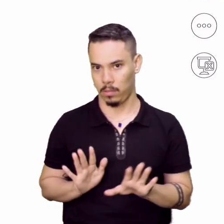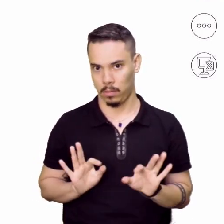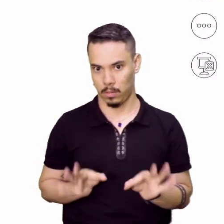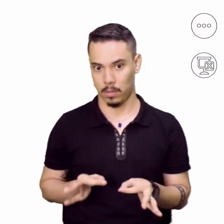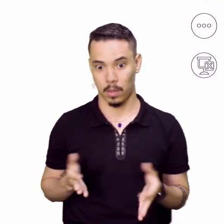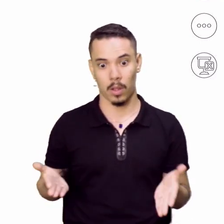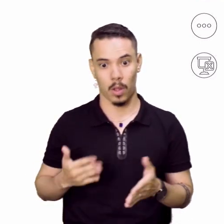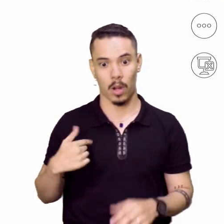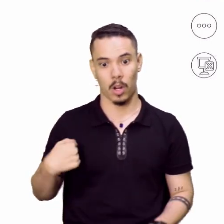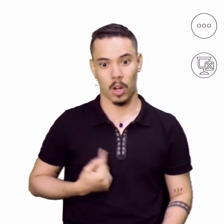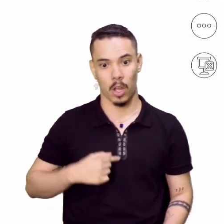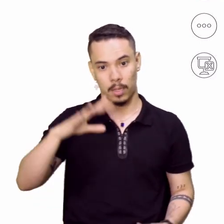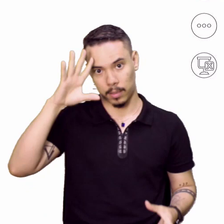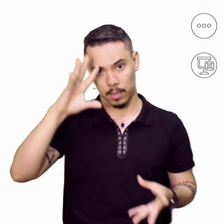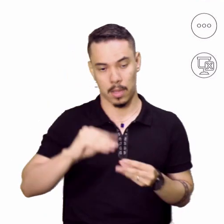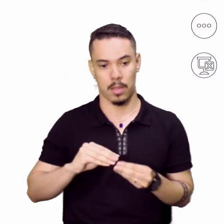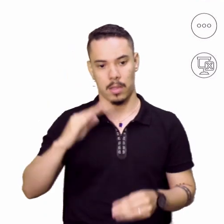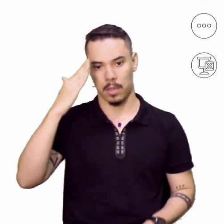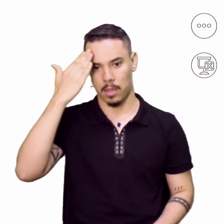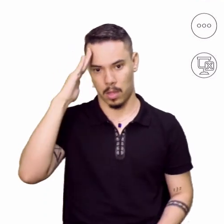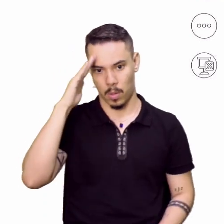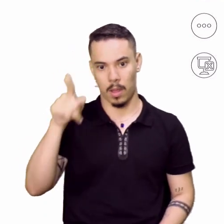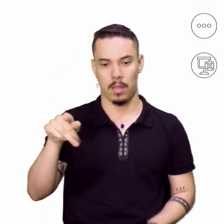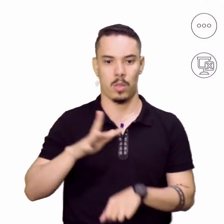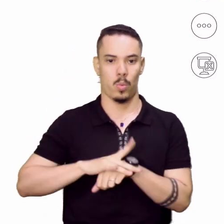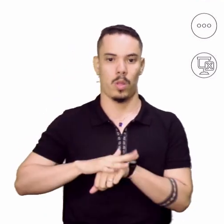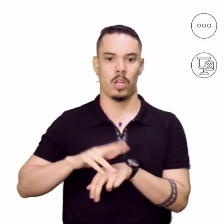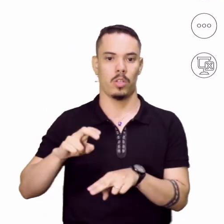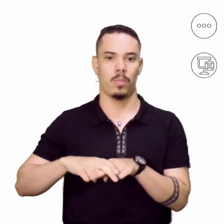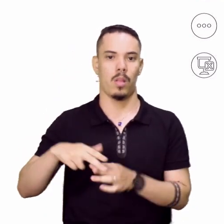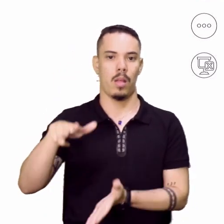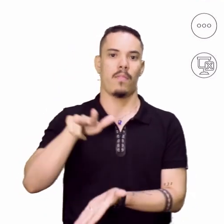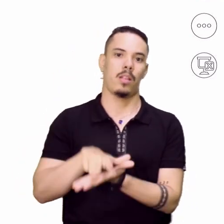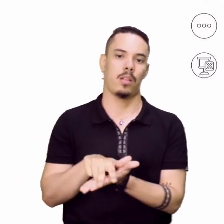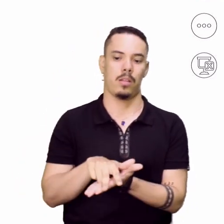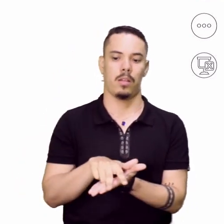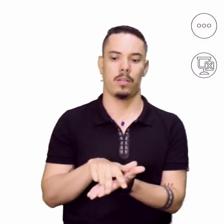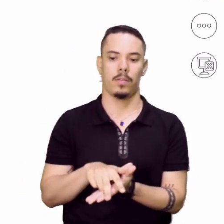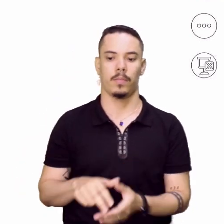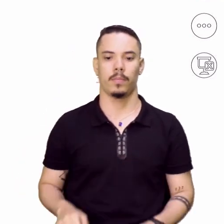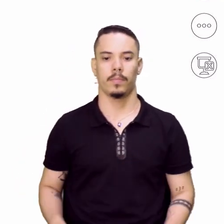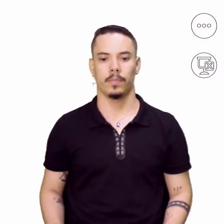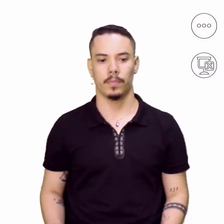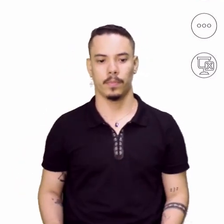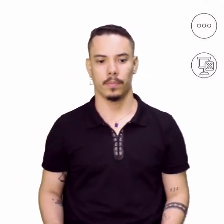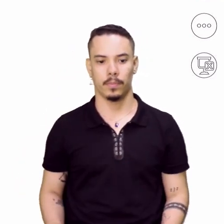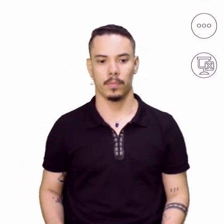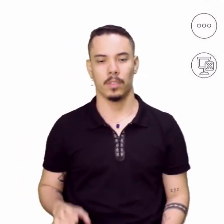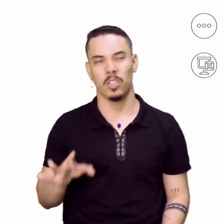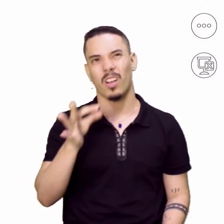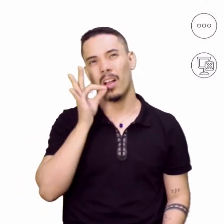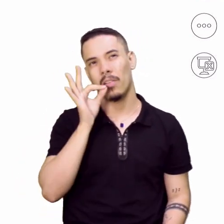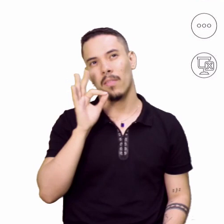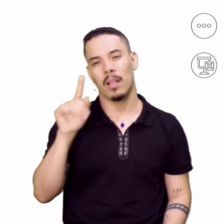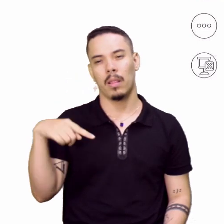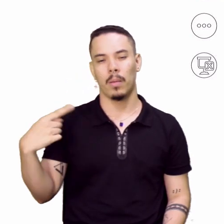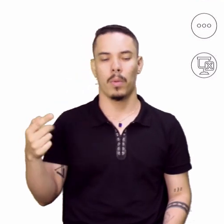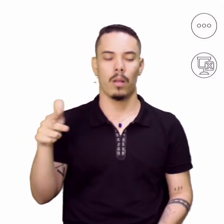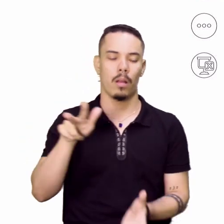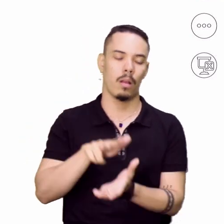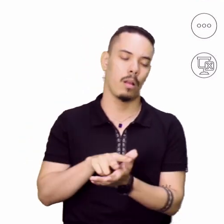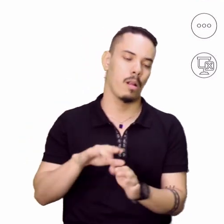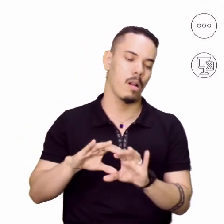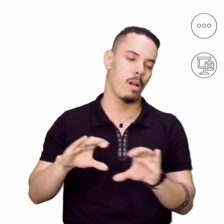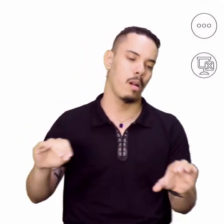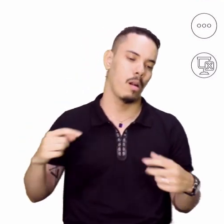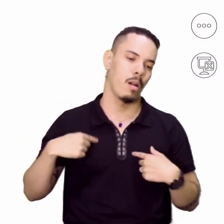mas agora a gente entendeu que ele tá doente por isso que ele tava deitado só ia tomar tomar um café da manhã e voltar pra cama porque ele tá